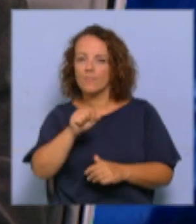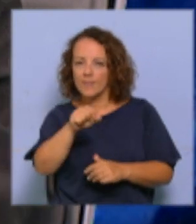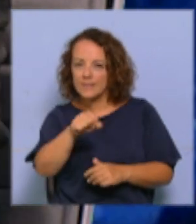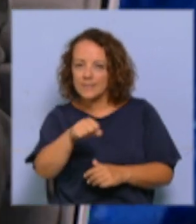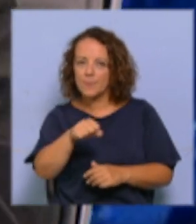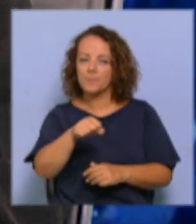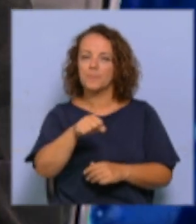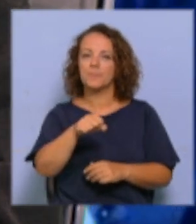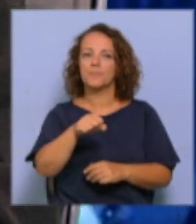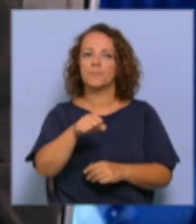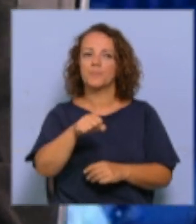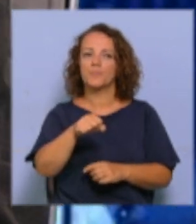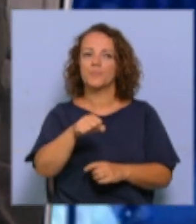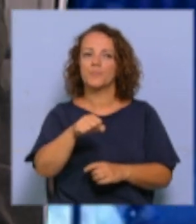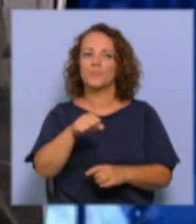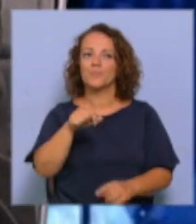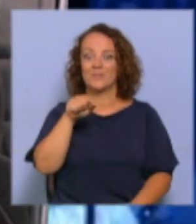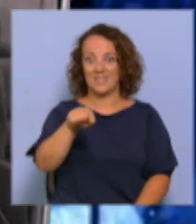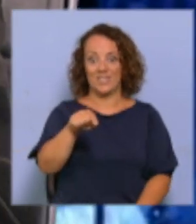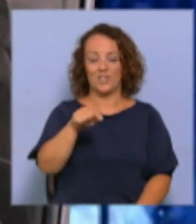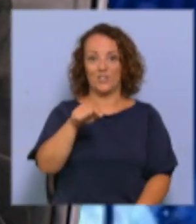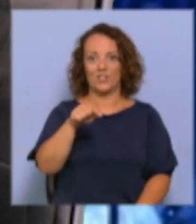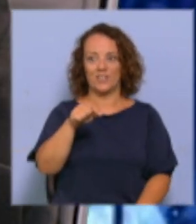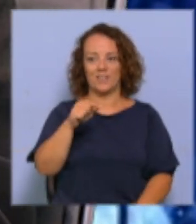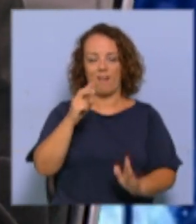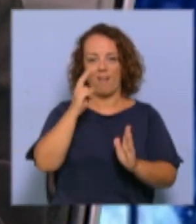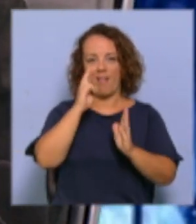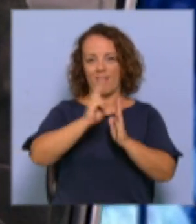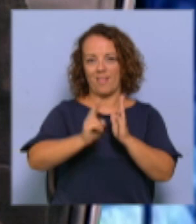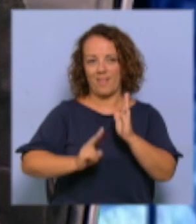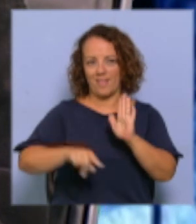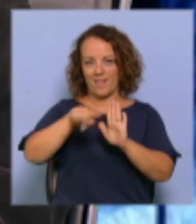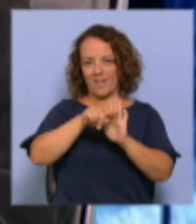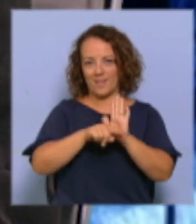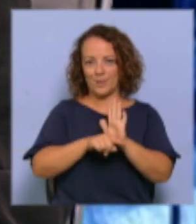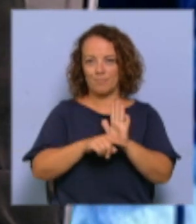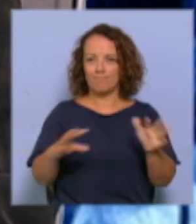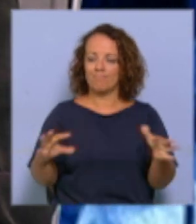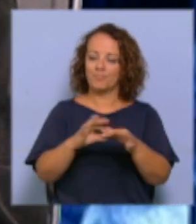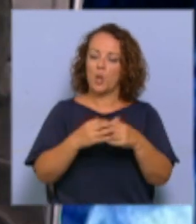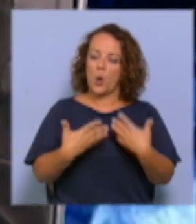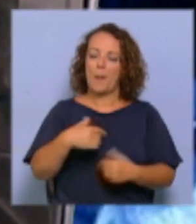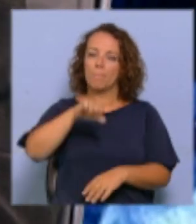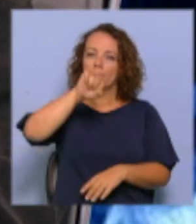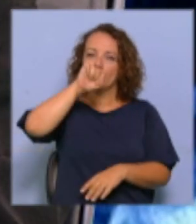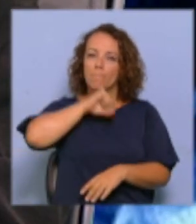que este mandato lido neste contexto também é muito oportuno, não é? Isto é muito